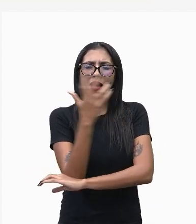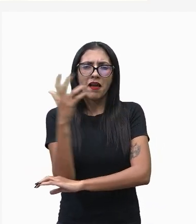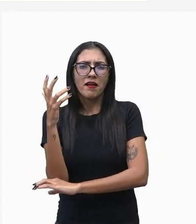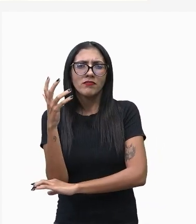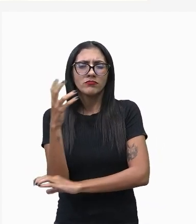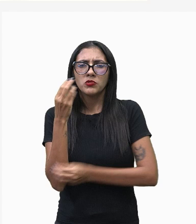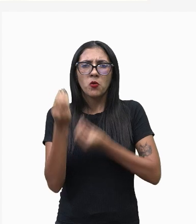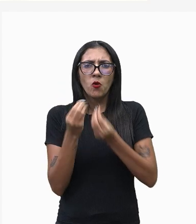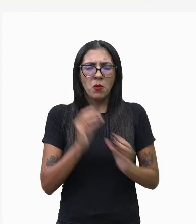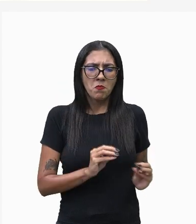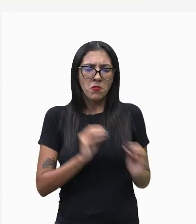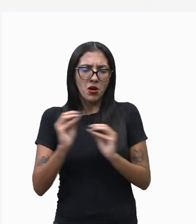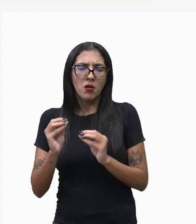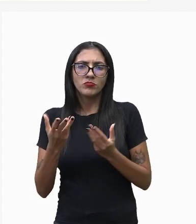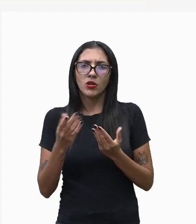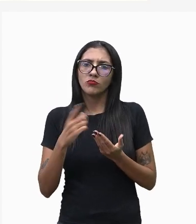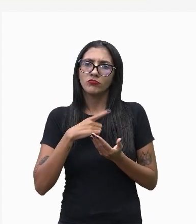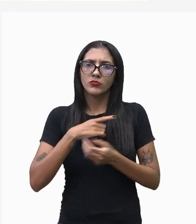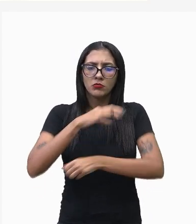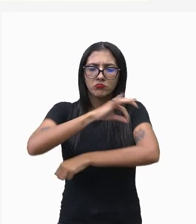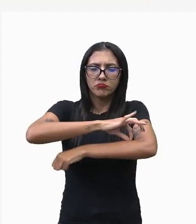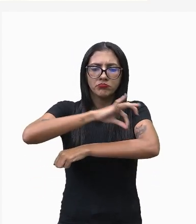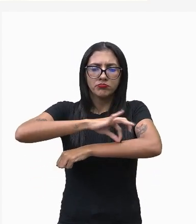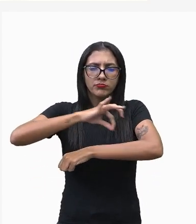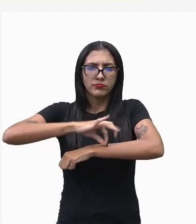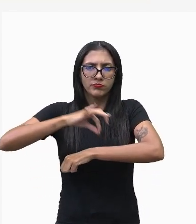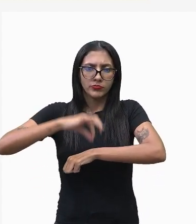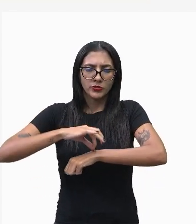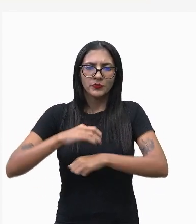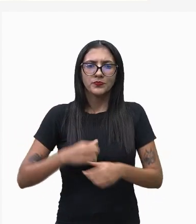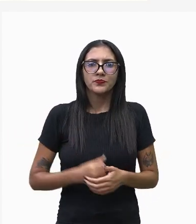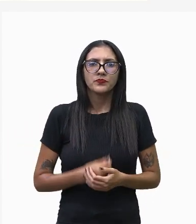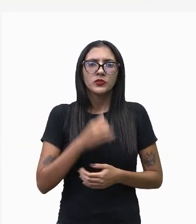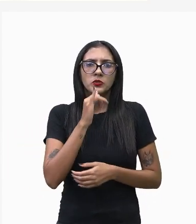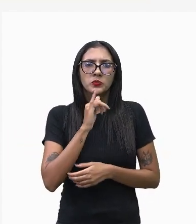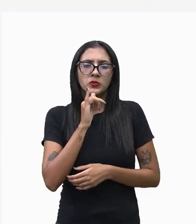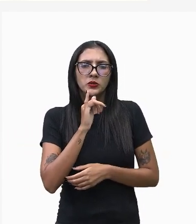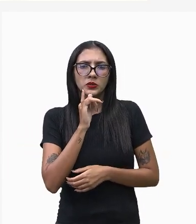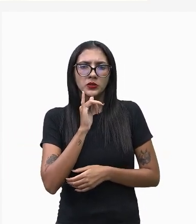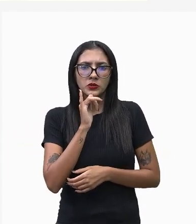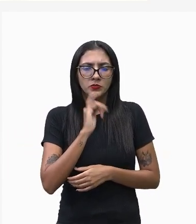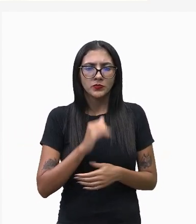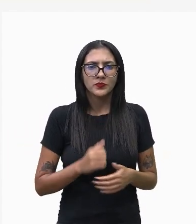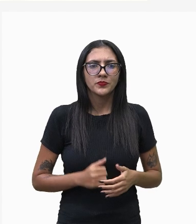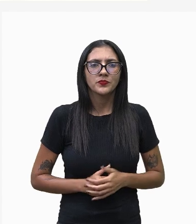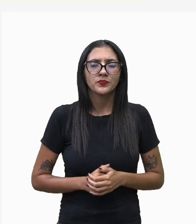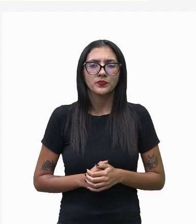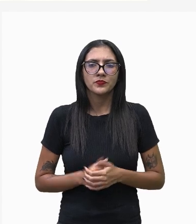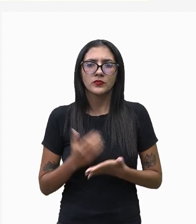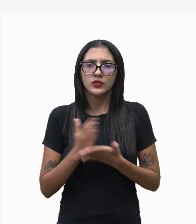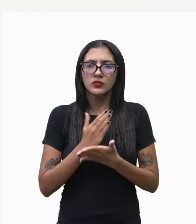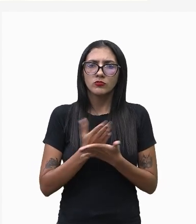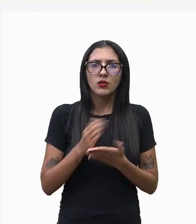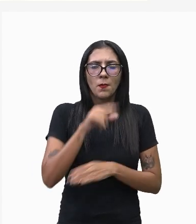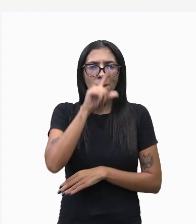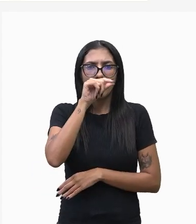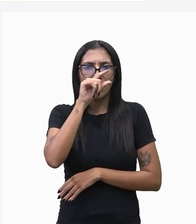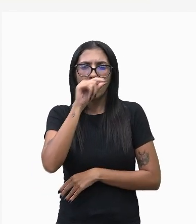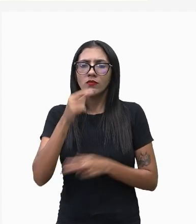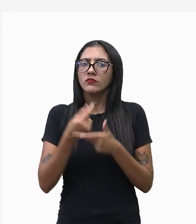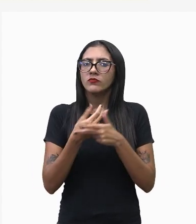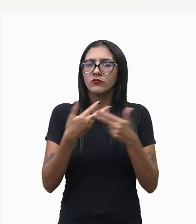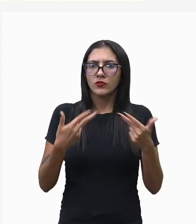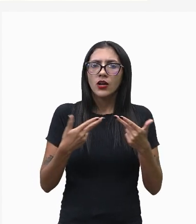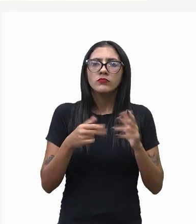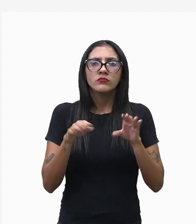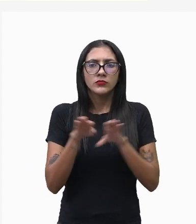não é isso? Então, se nós temos ali o deslocamento da fauna, especialmente ali os pássaros, nós temos